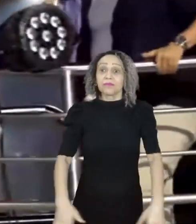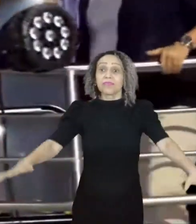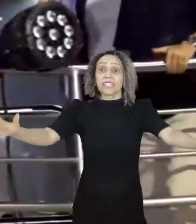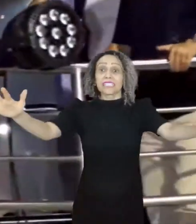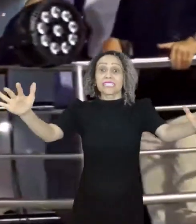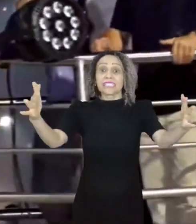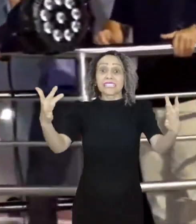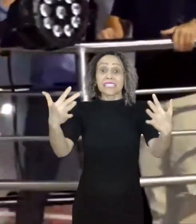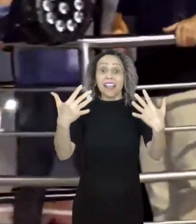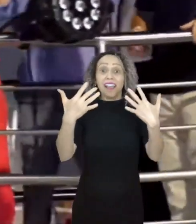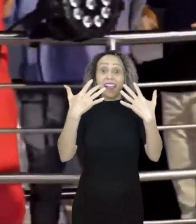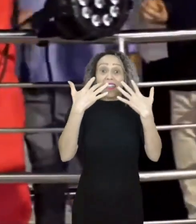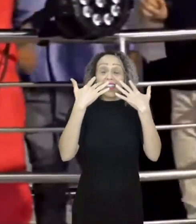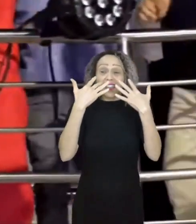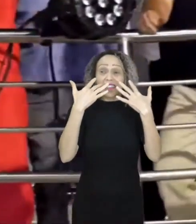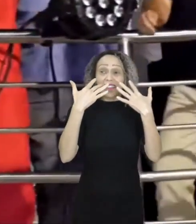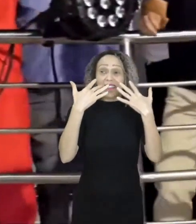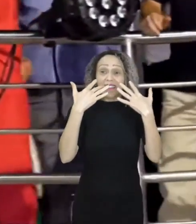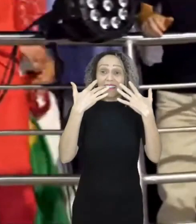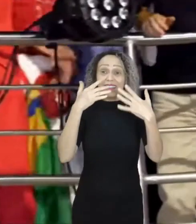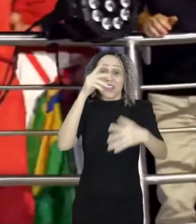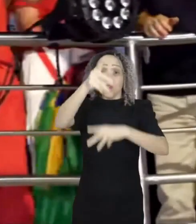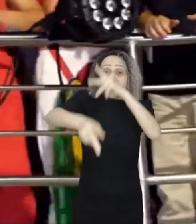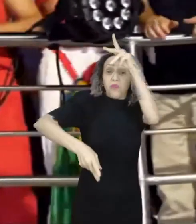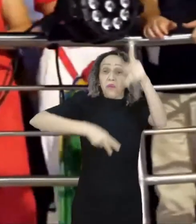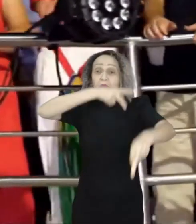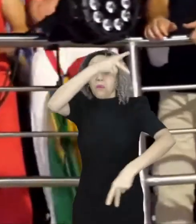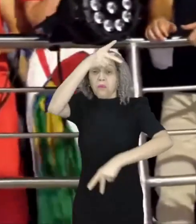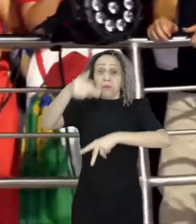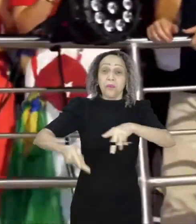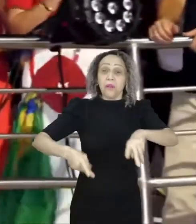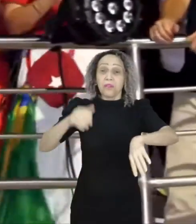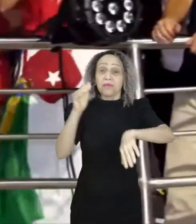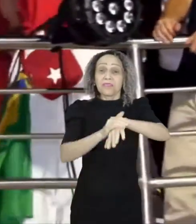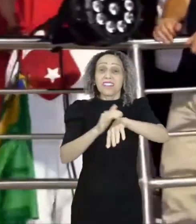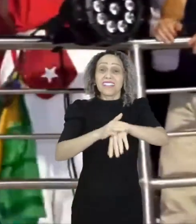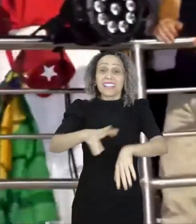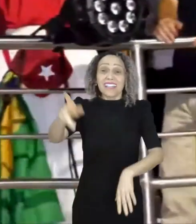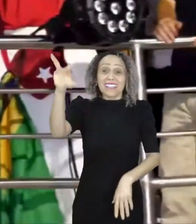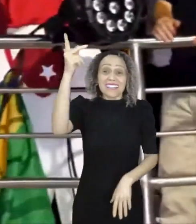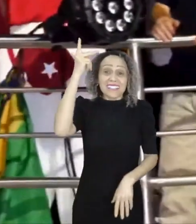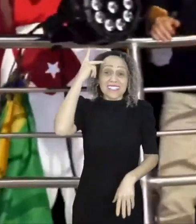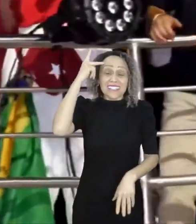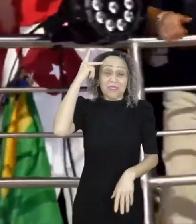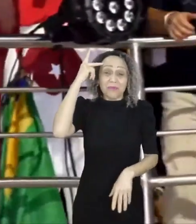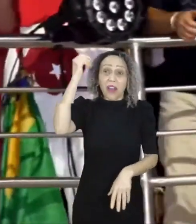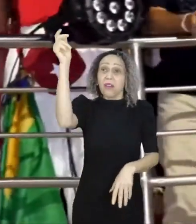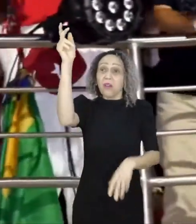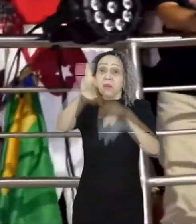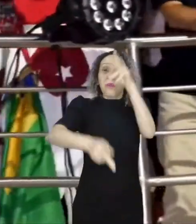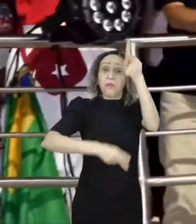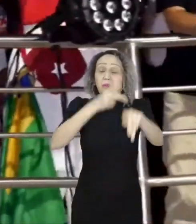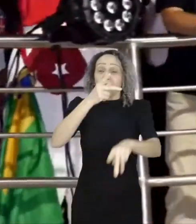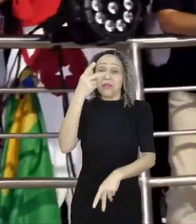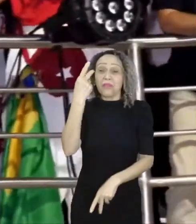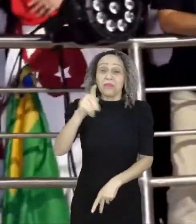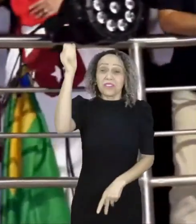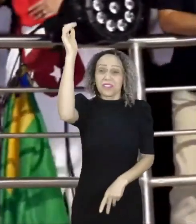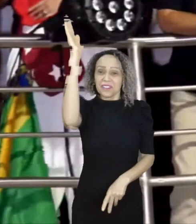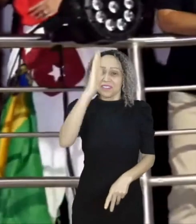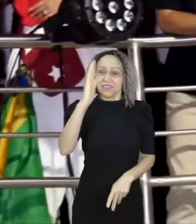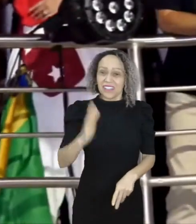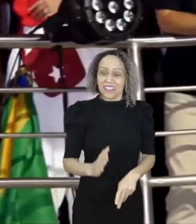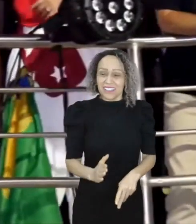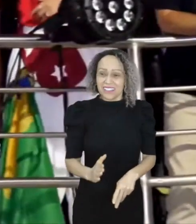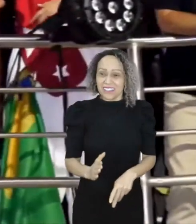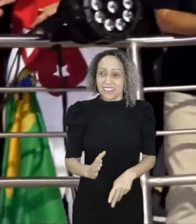Atenção, povo de São Paulo, povo do Brasil. Eu